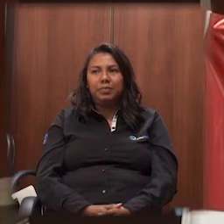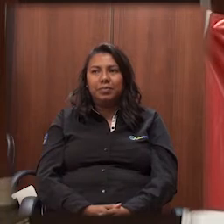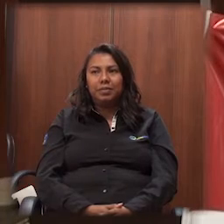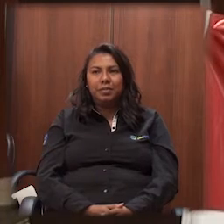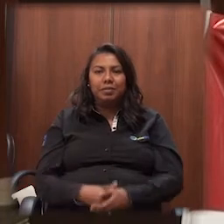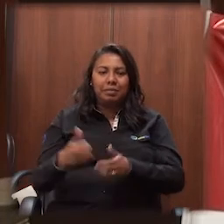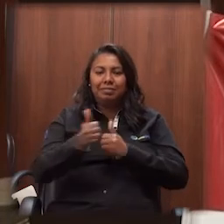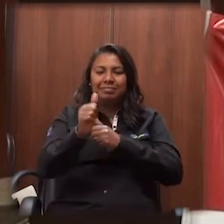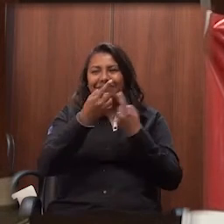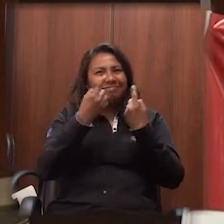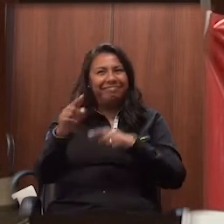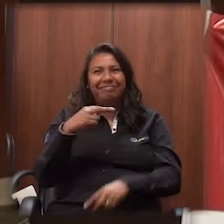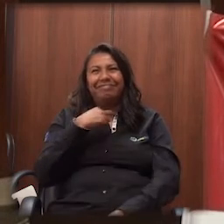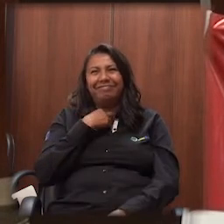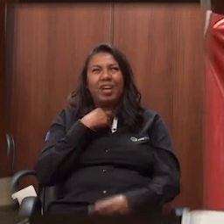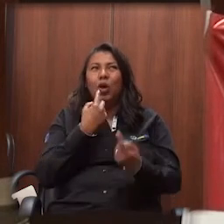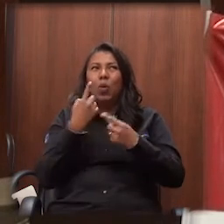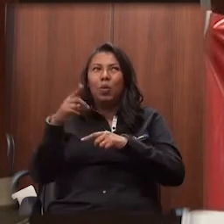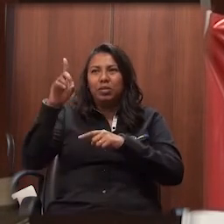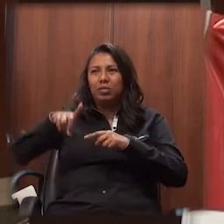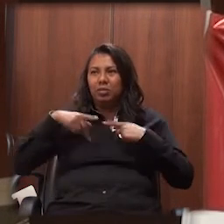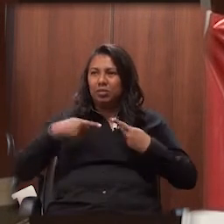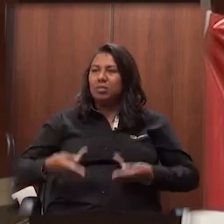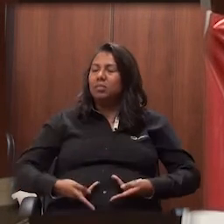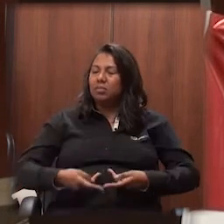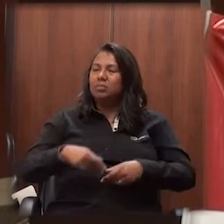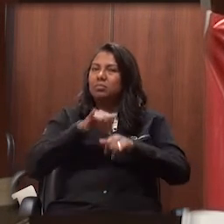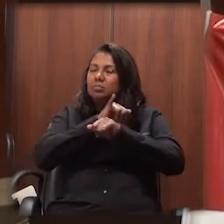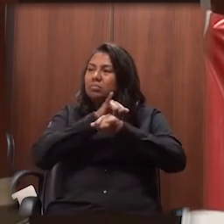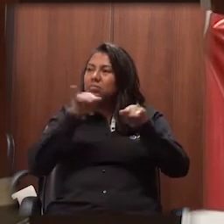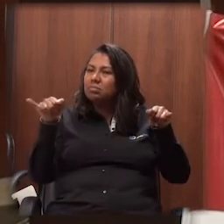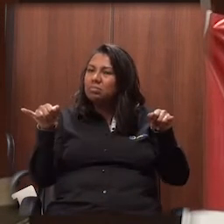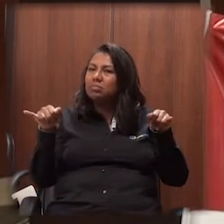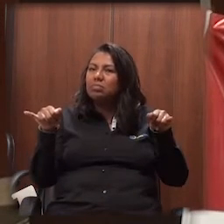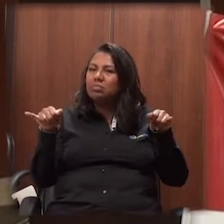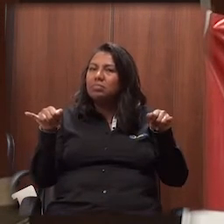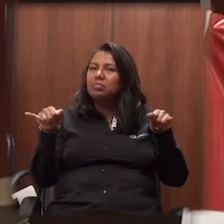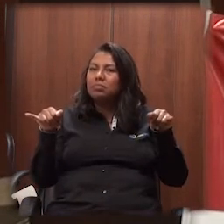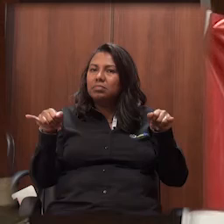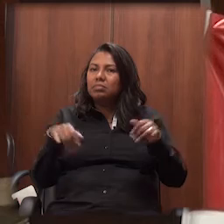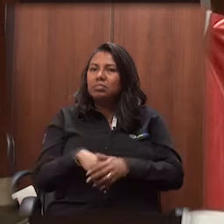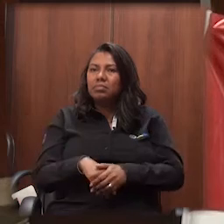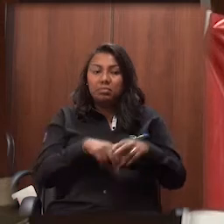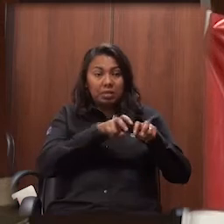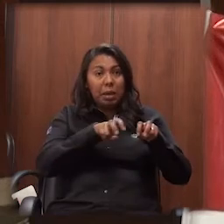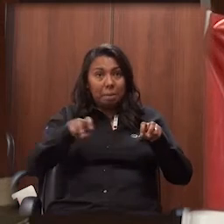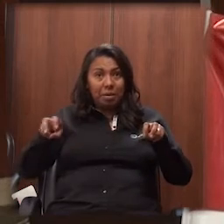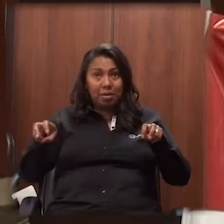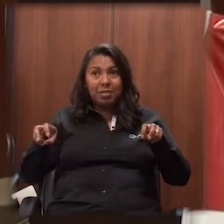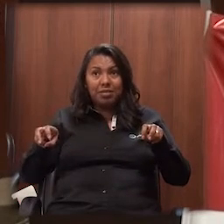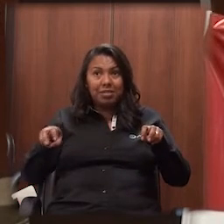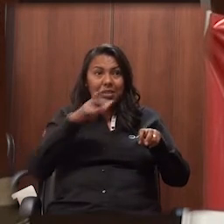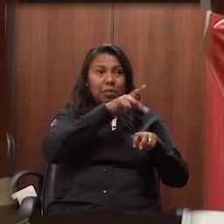à educação em direitos humanos. E dizer que esta mesa composta pela